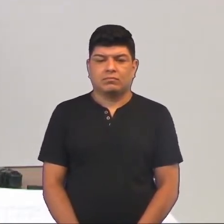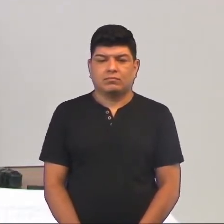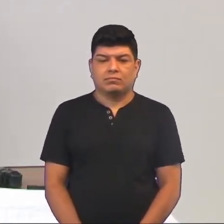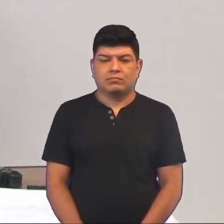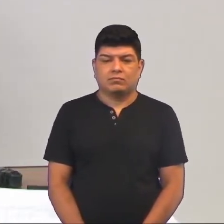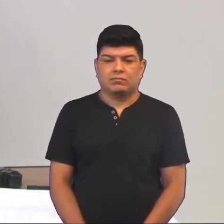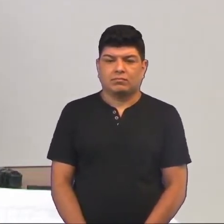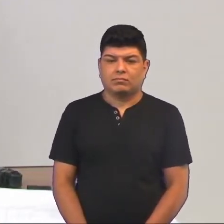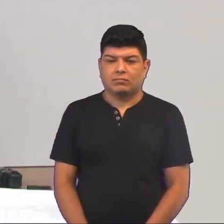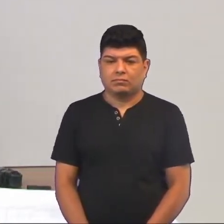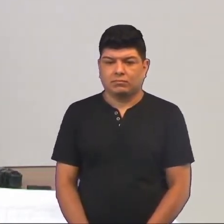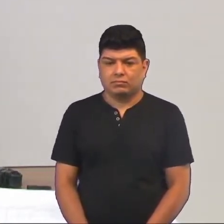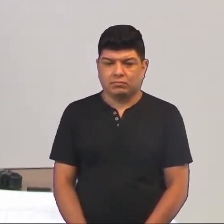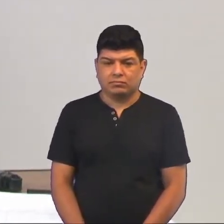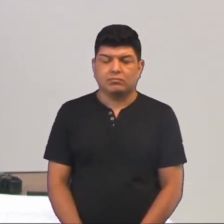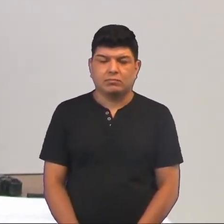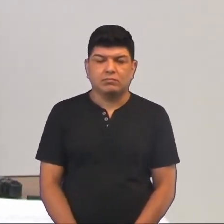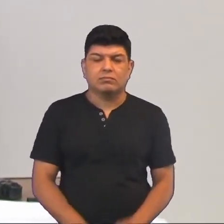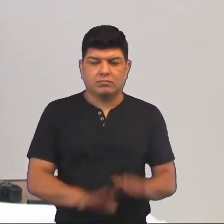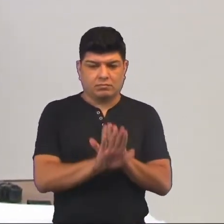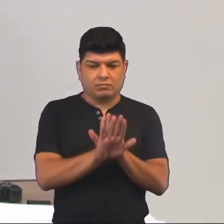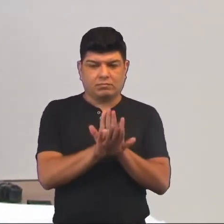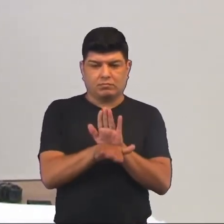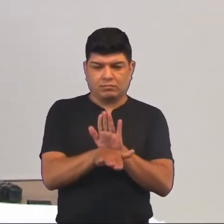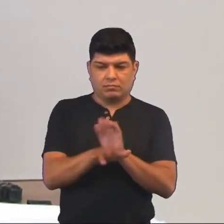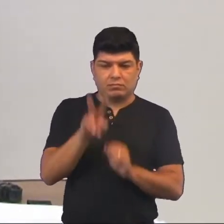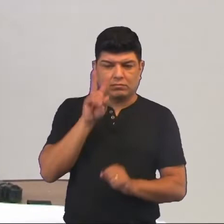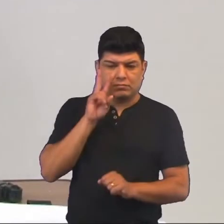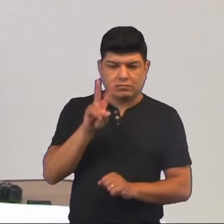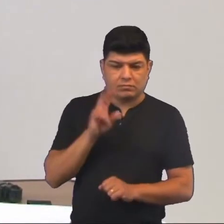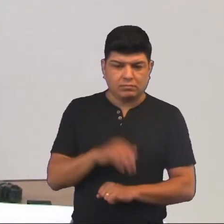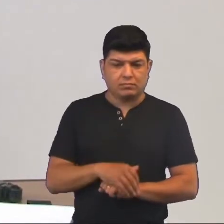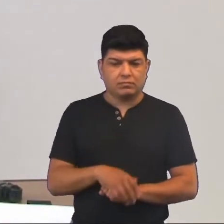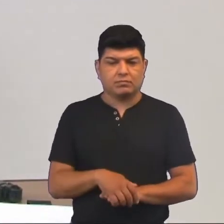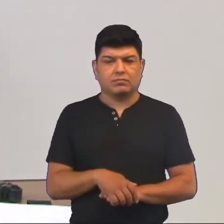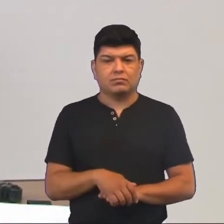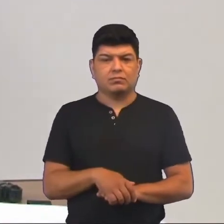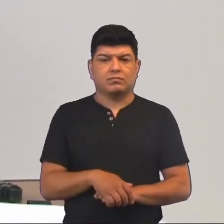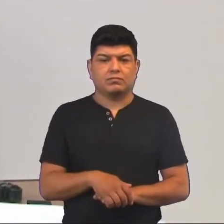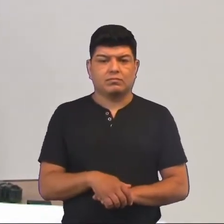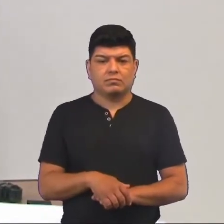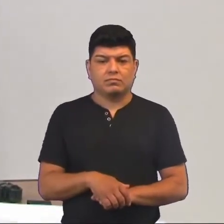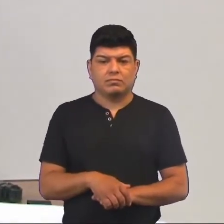Ok? Na projeção de sombra, a gente vai ver o seguinte, ó.